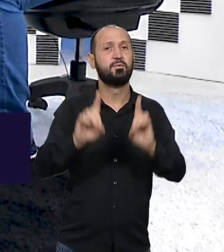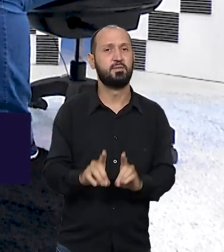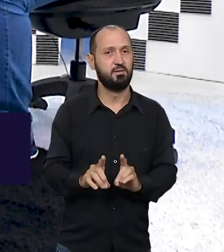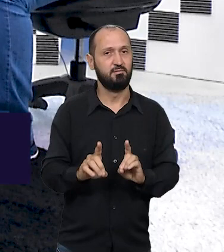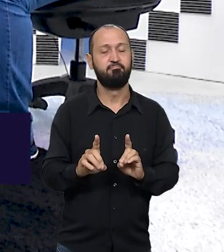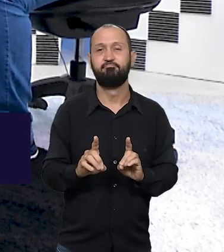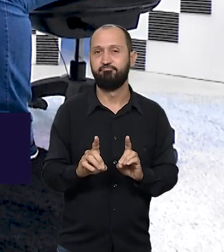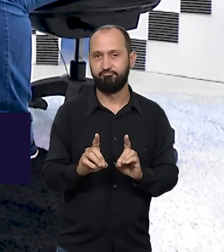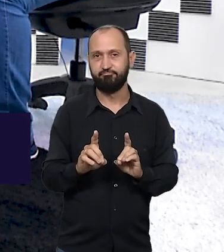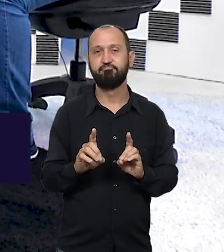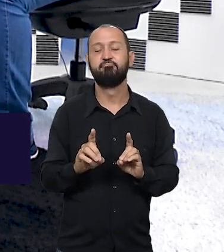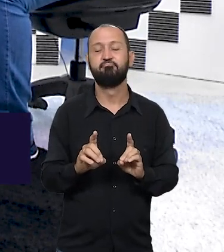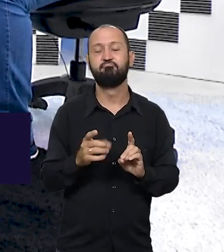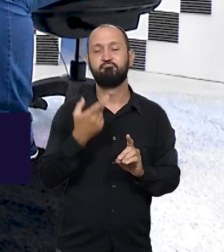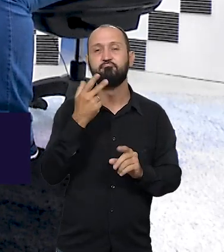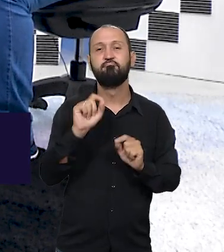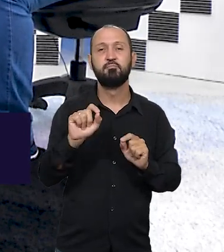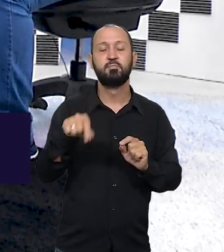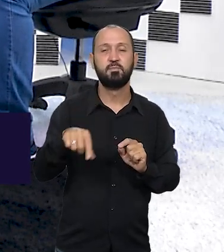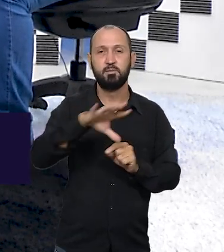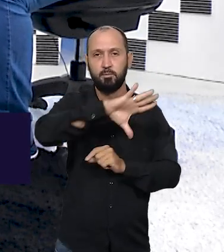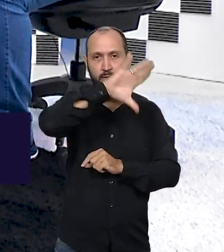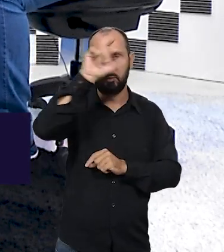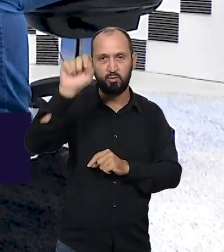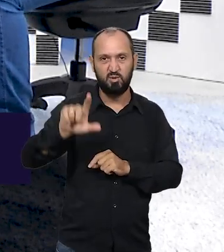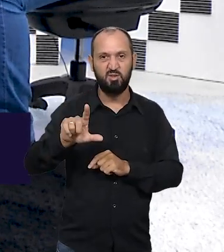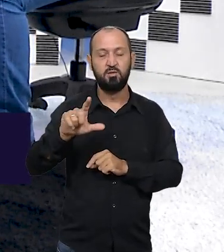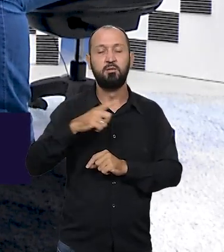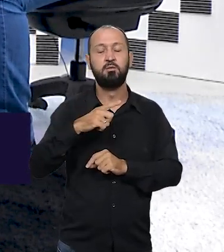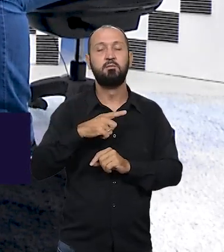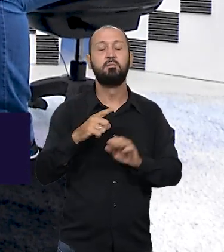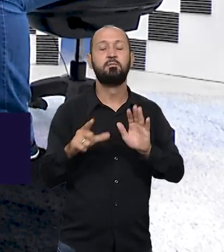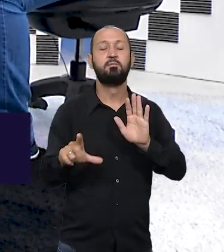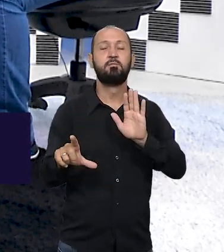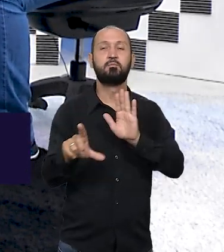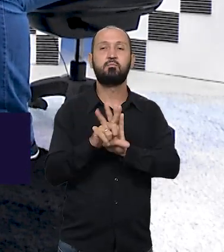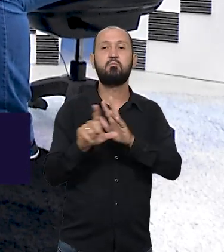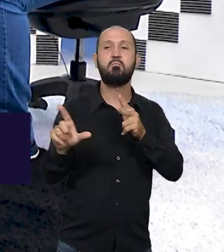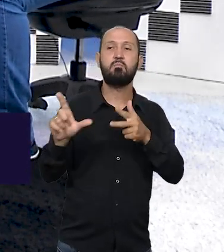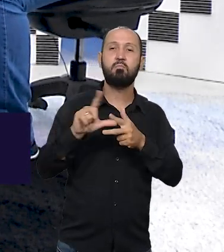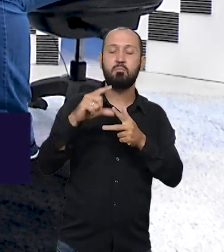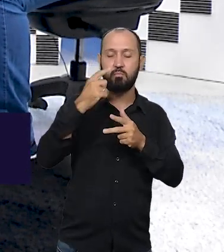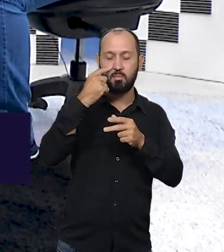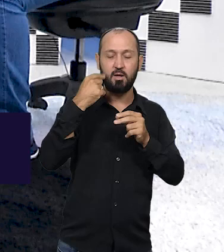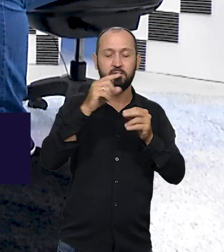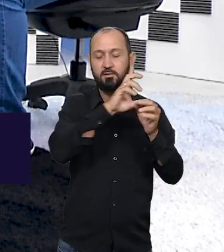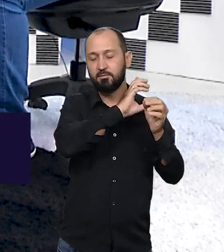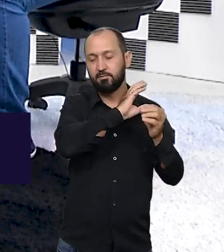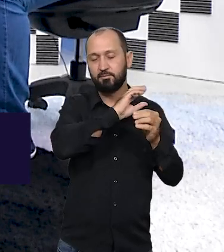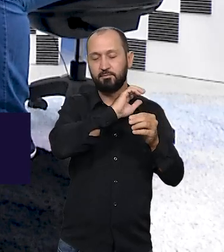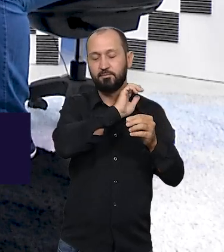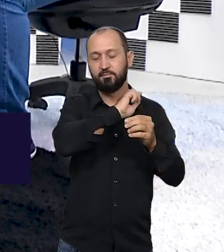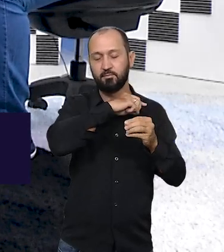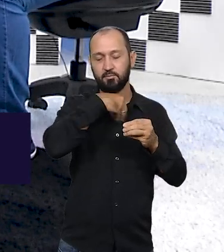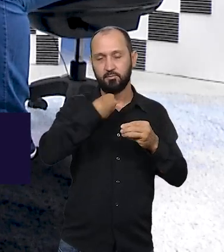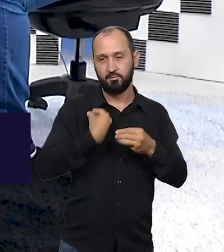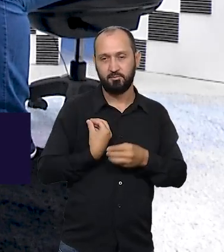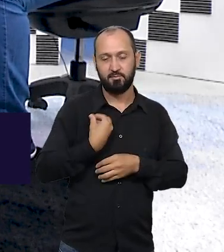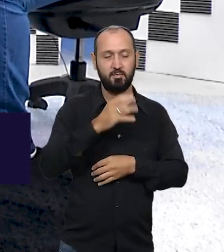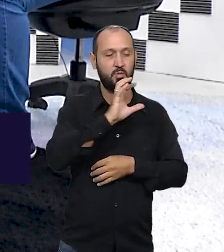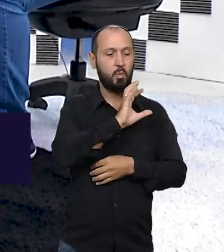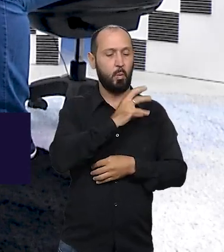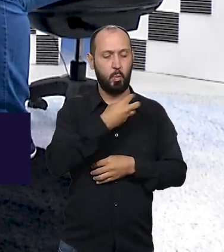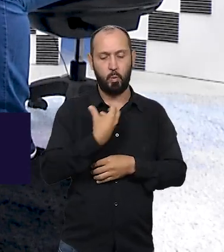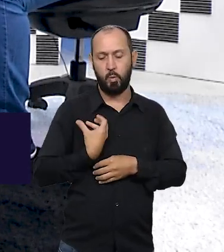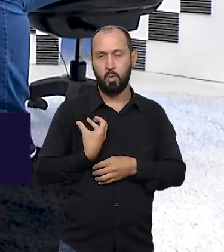do Sul, né, o legislador conseguiu transformar esse cordãozinho aqui do girassol, né, em uma legislação para que mostre